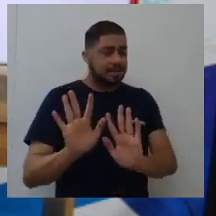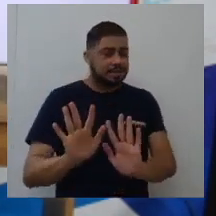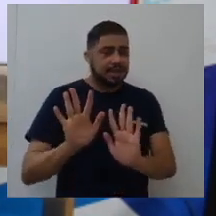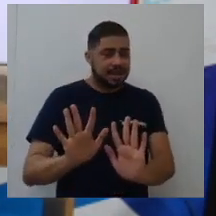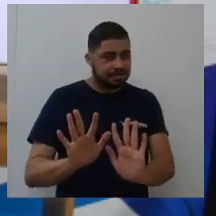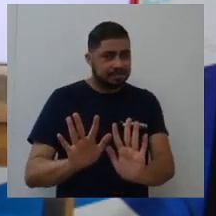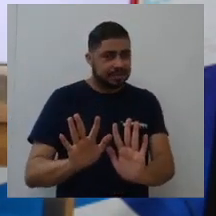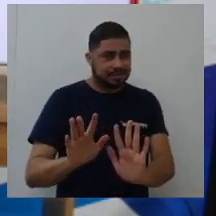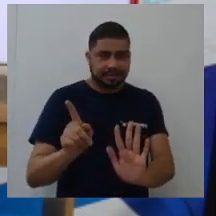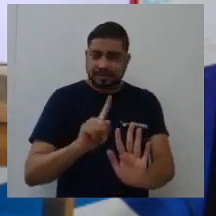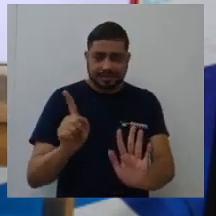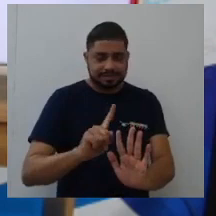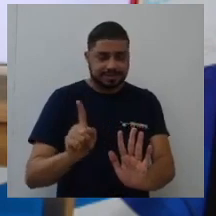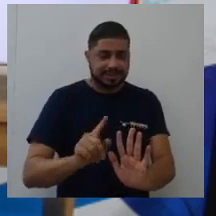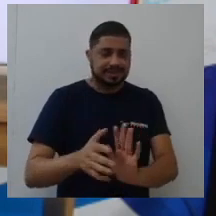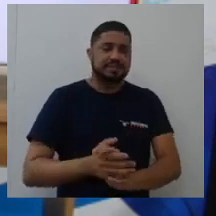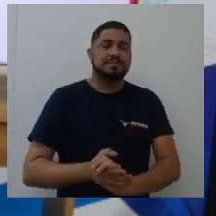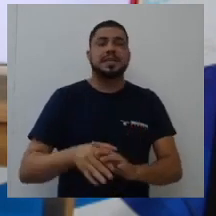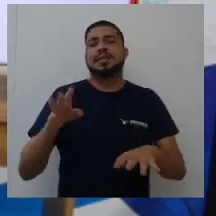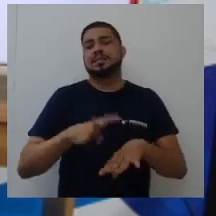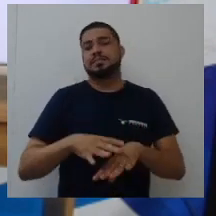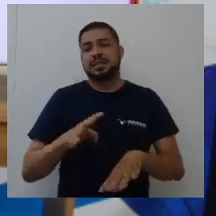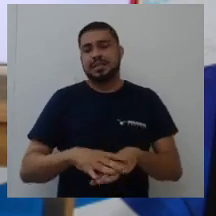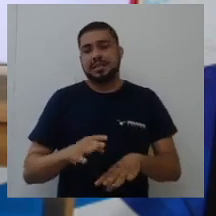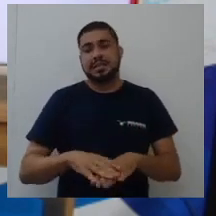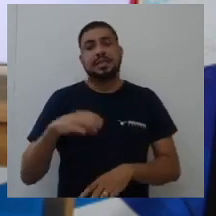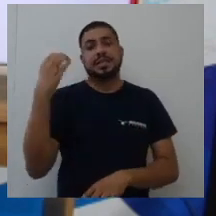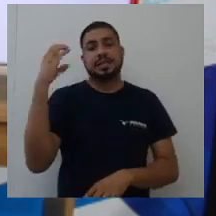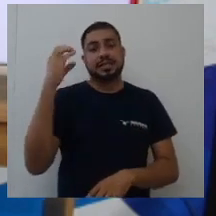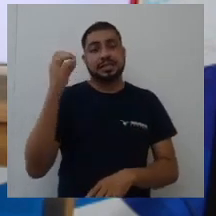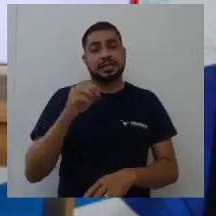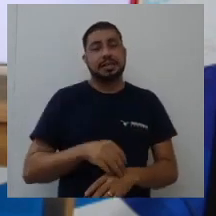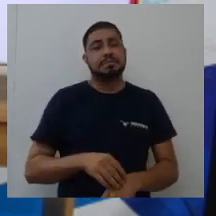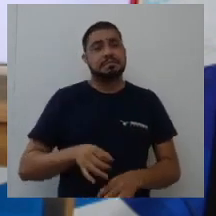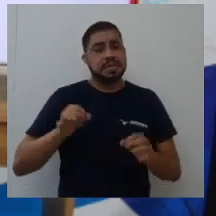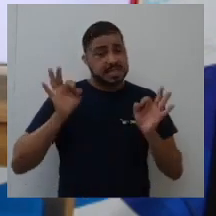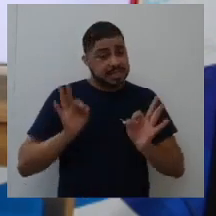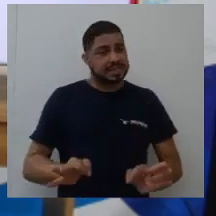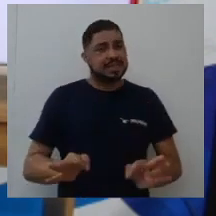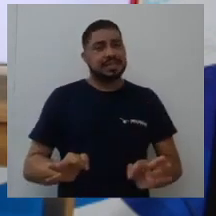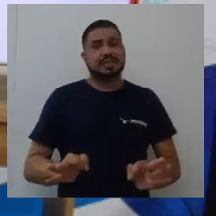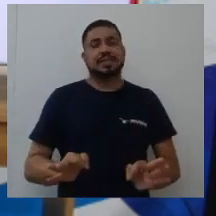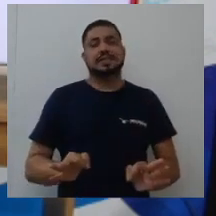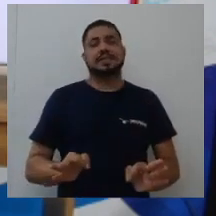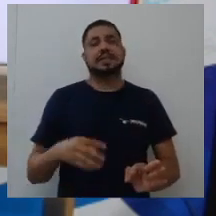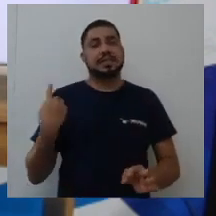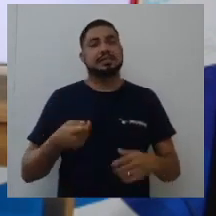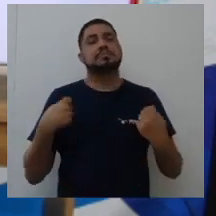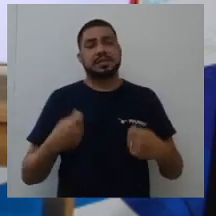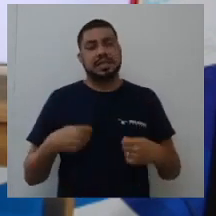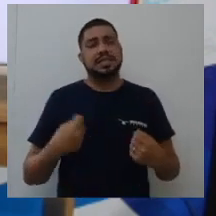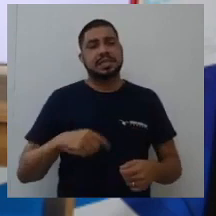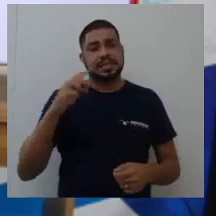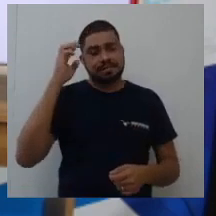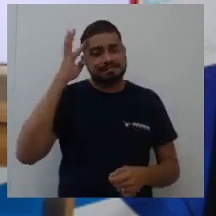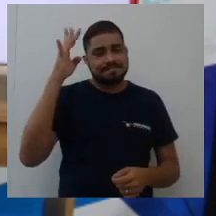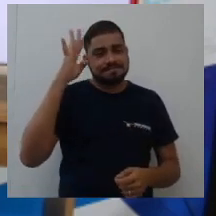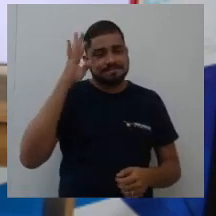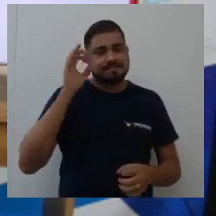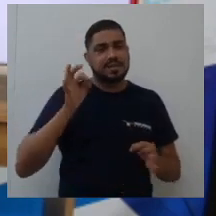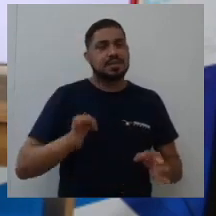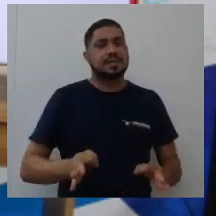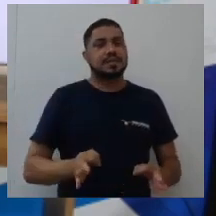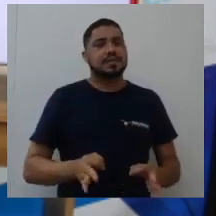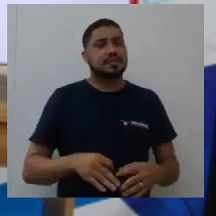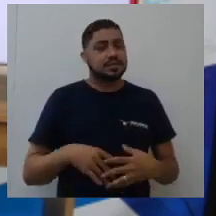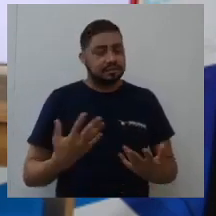caminho, que não é isso aí. Matemática é uma ciência precisa, exata, e a gente tem que ir na lógica. Tranquilão? Então vamos